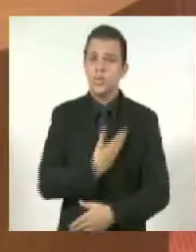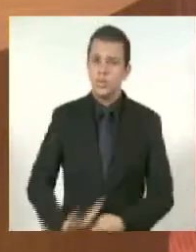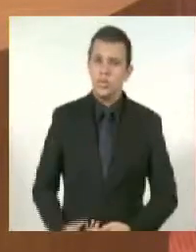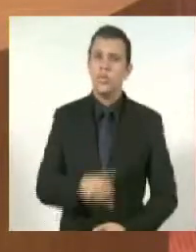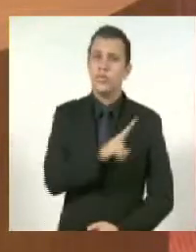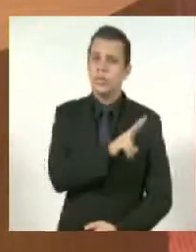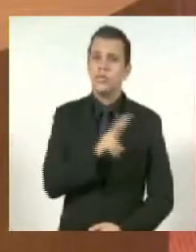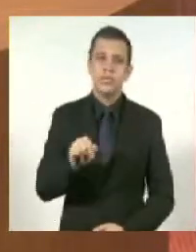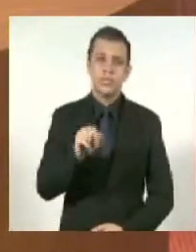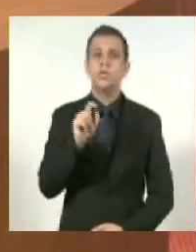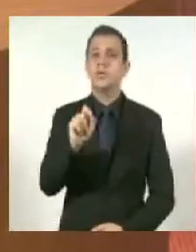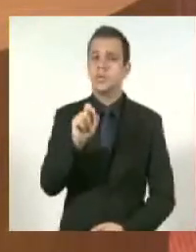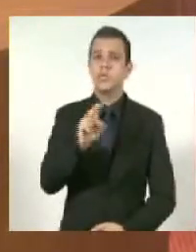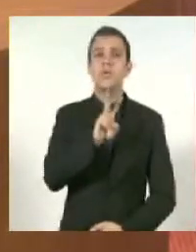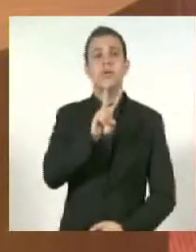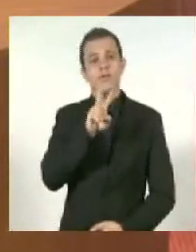pronunciar.